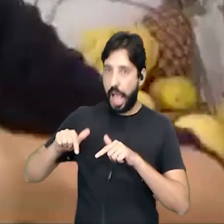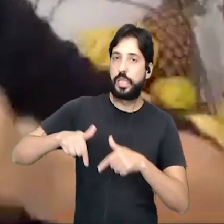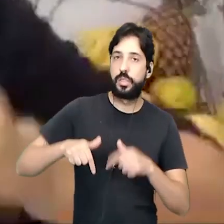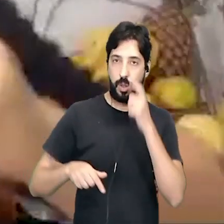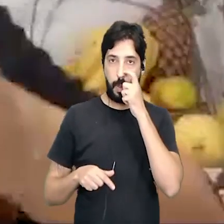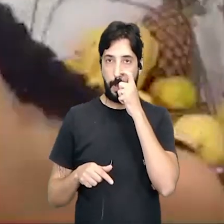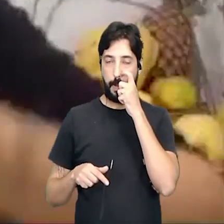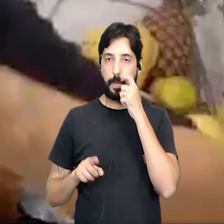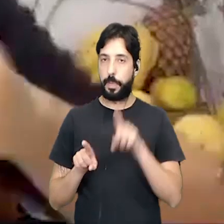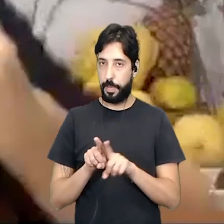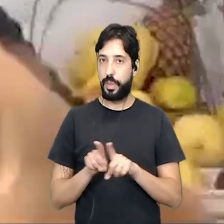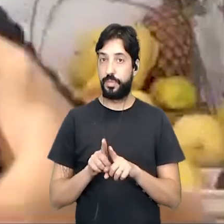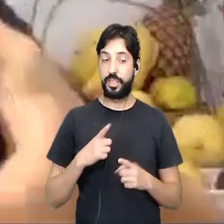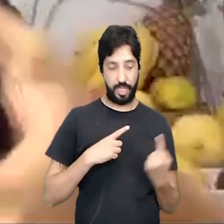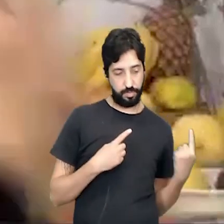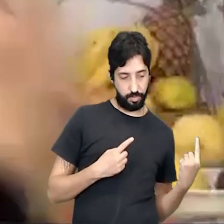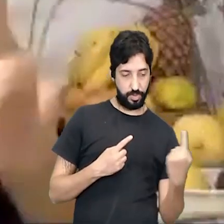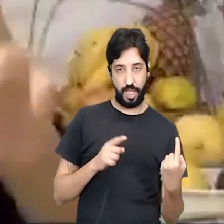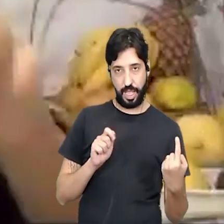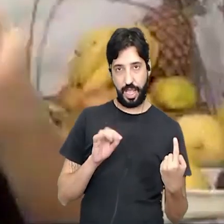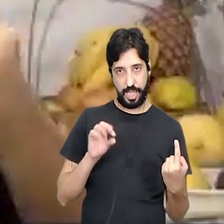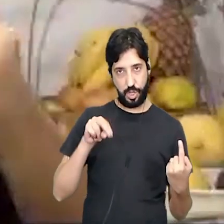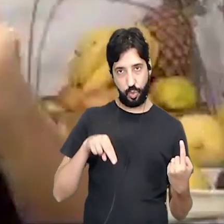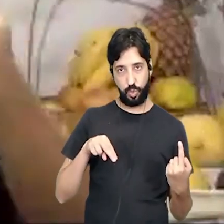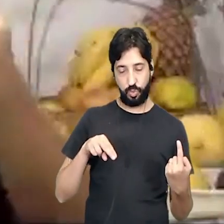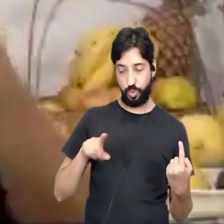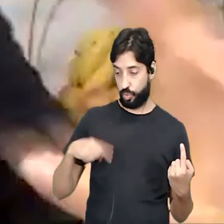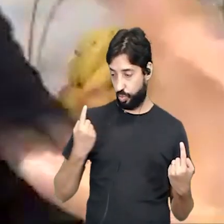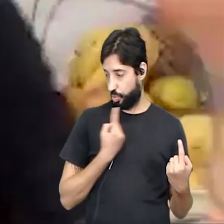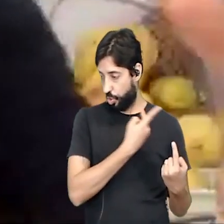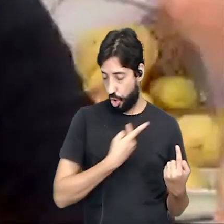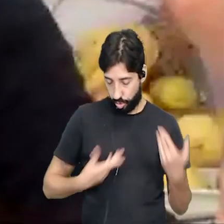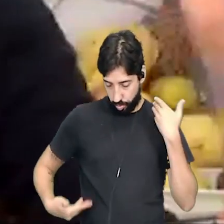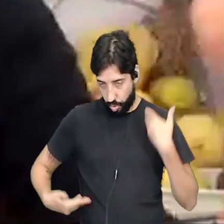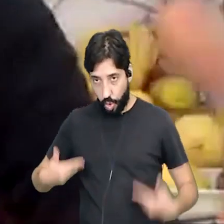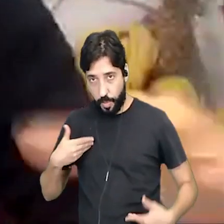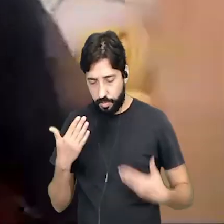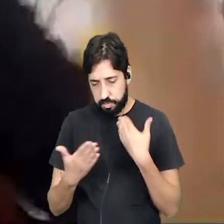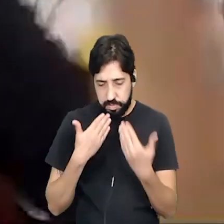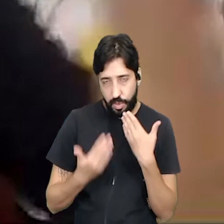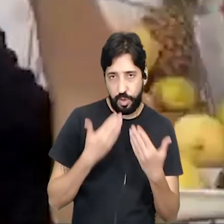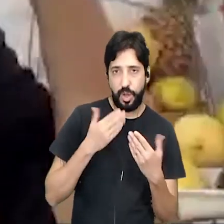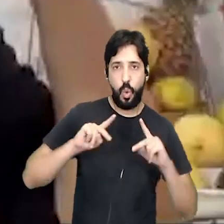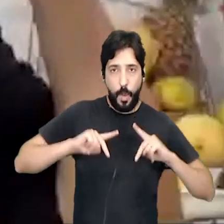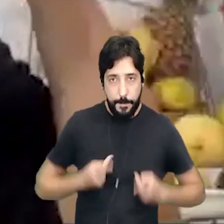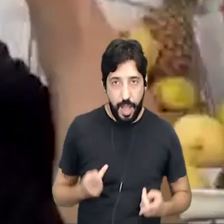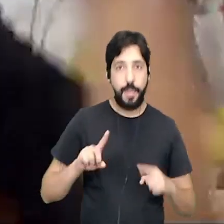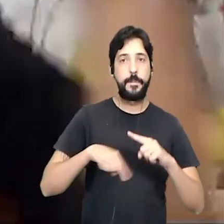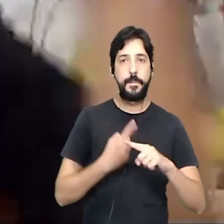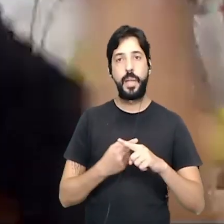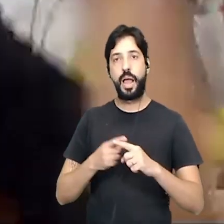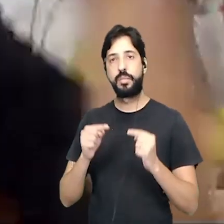só discurso, ele é ação. Então, havia ali o chamamento da fala do Ailton, a ação dos nossos corpos, conversando com